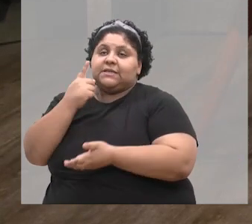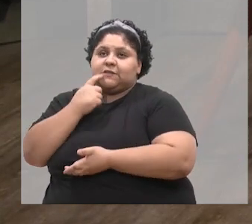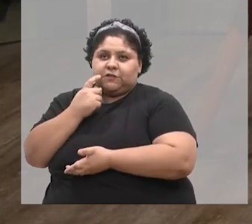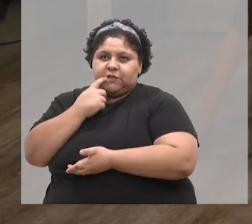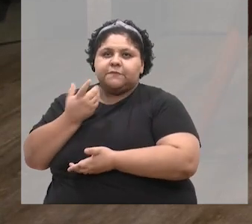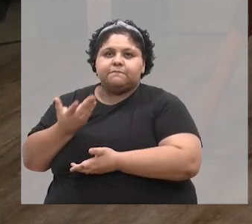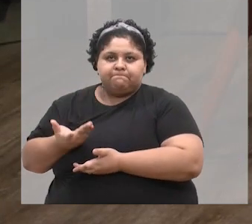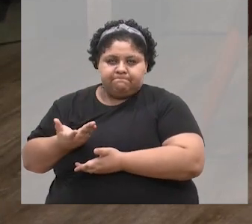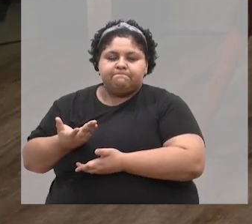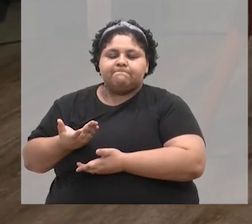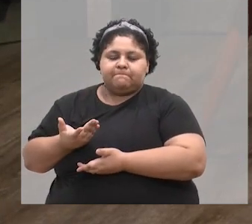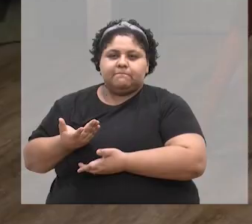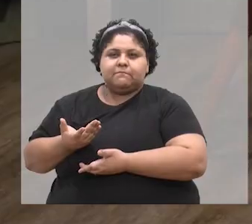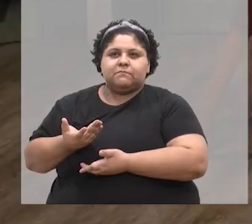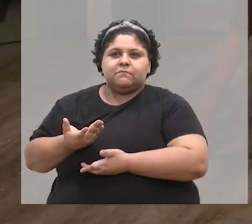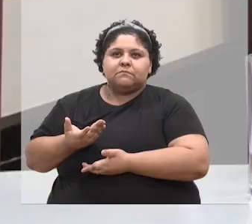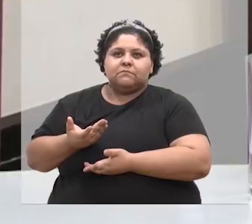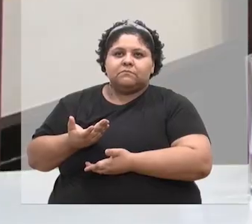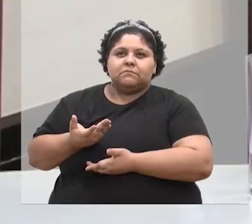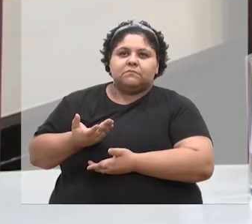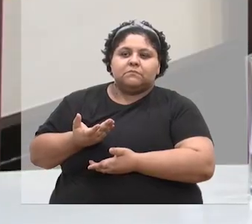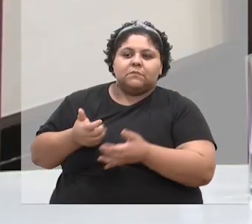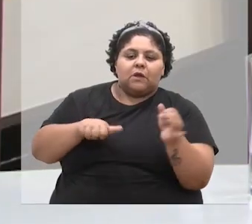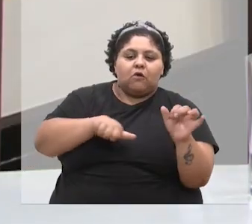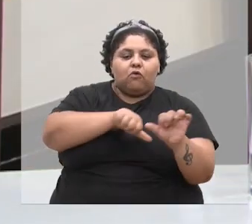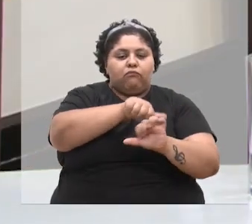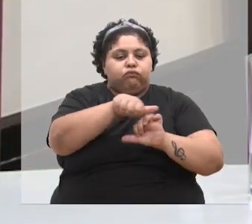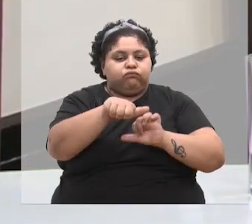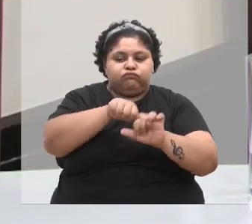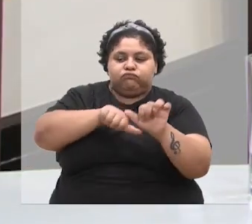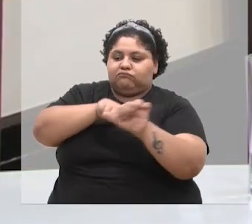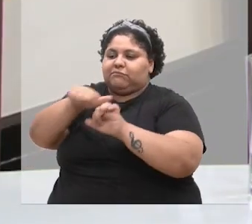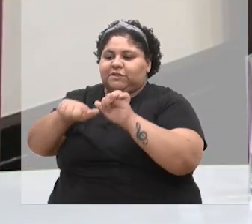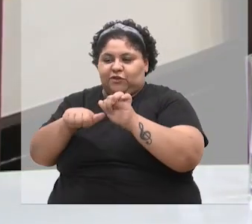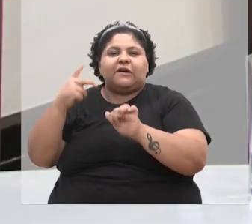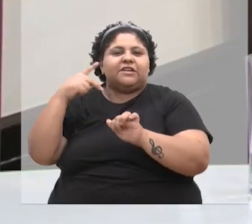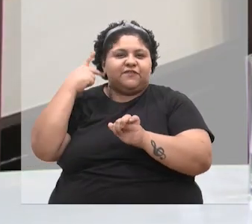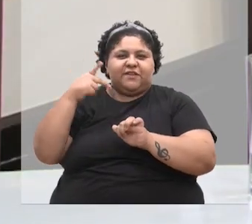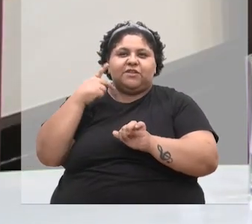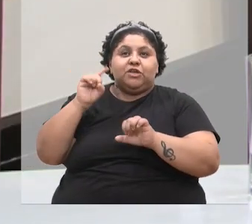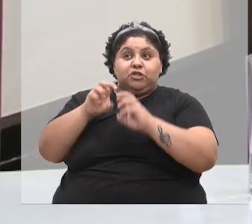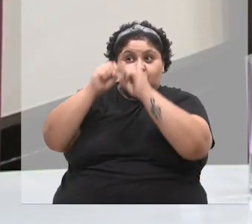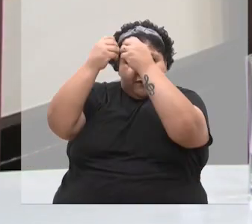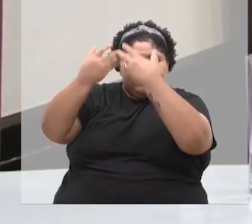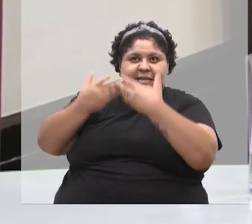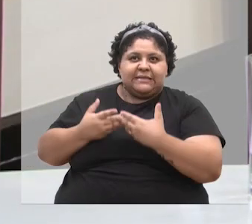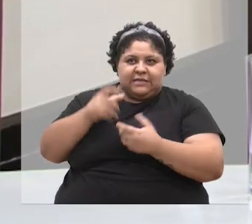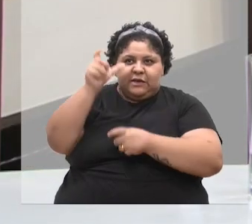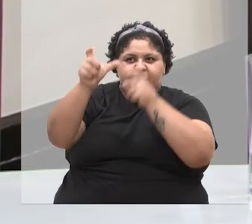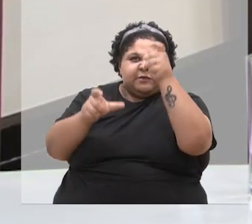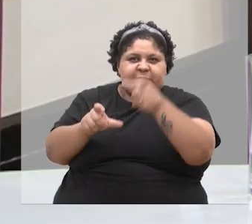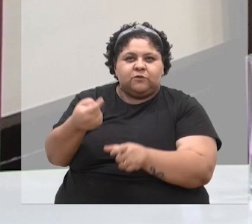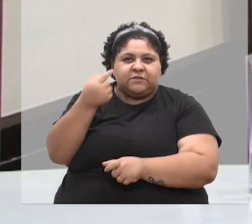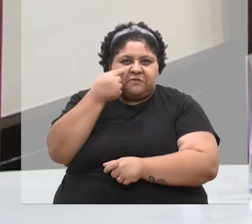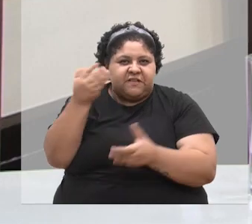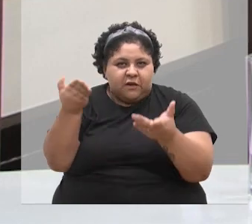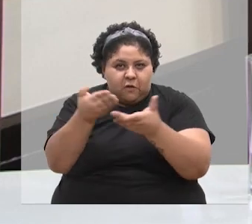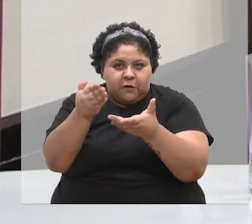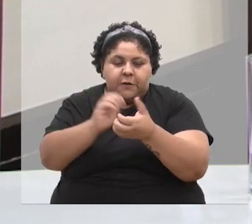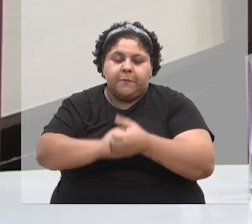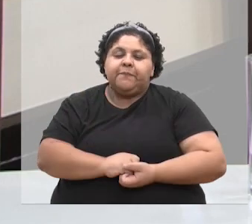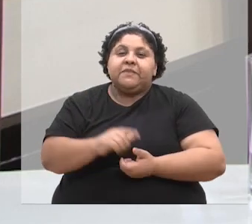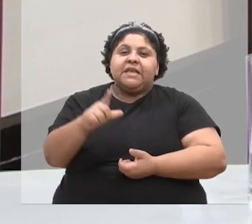Rose Frigeri, que se encontra à frente da Procuradoria, há uma alternância entre as vereadoras, só para quem nos acompanha, a